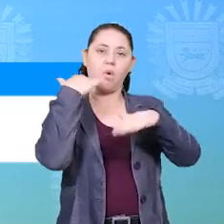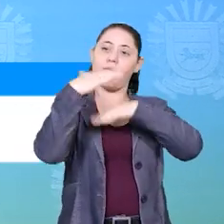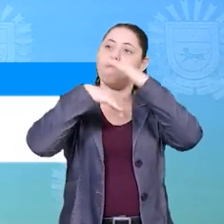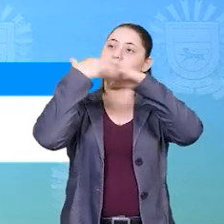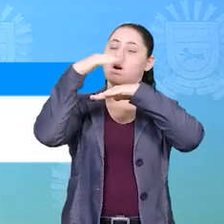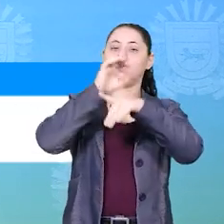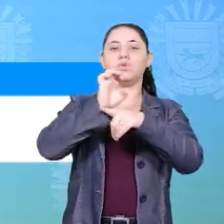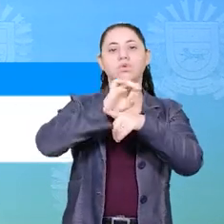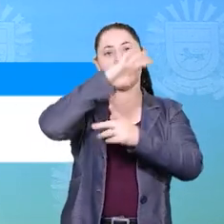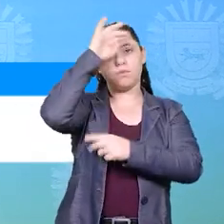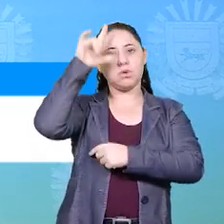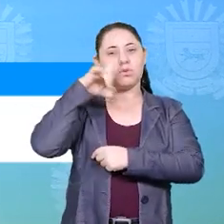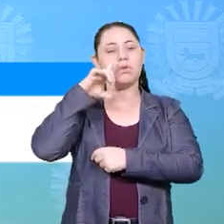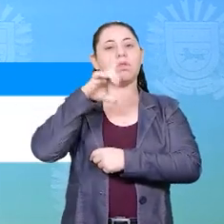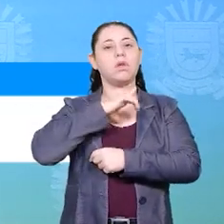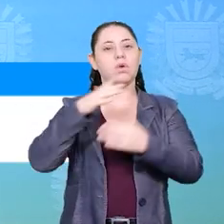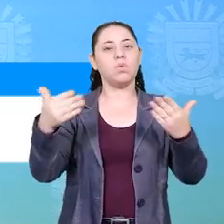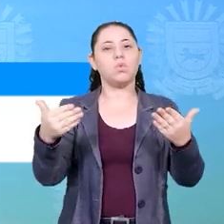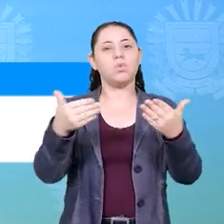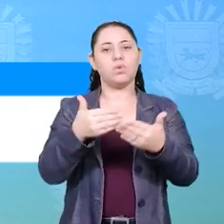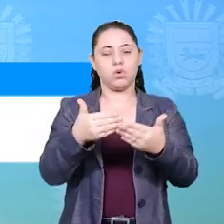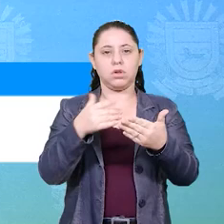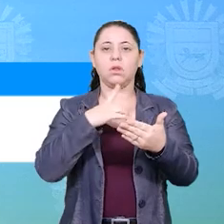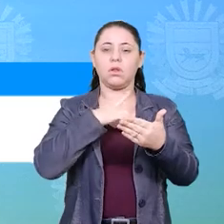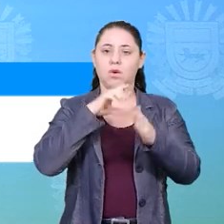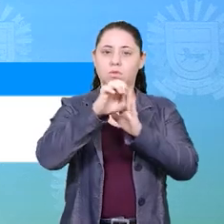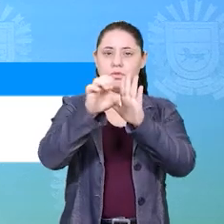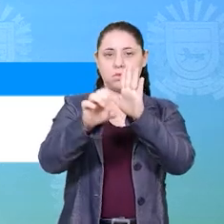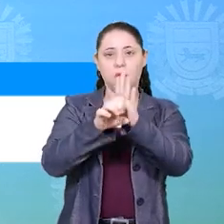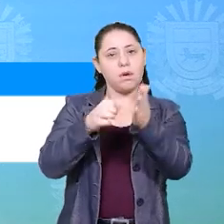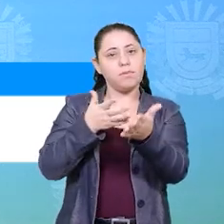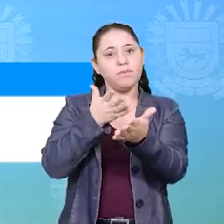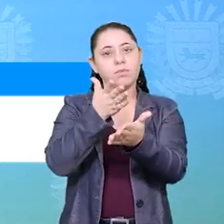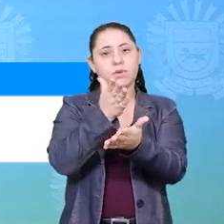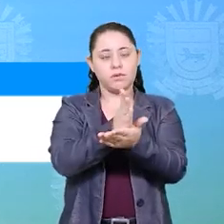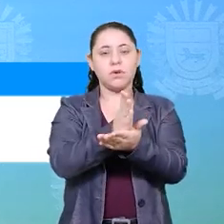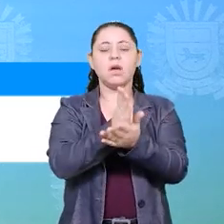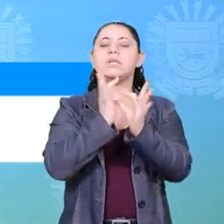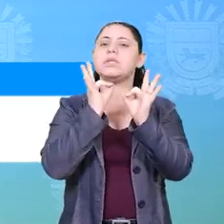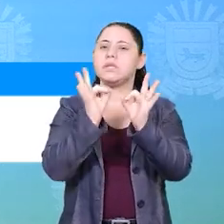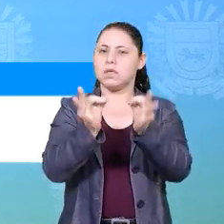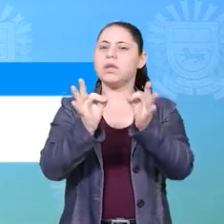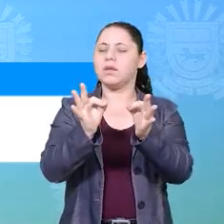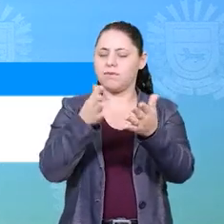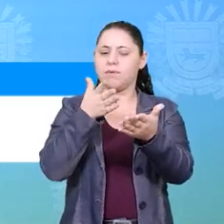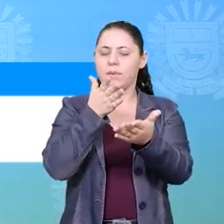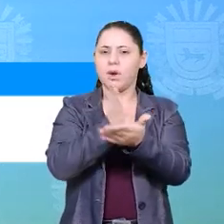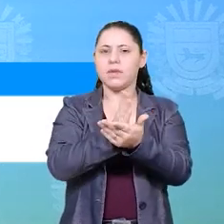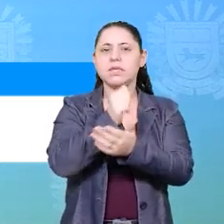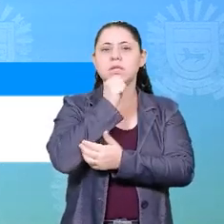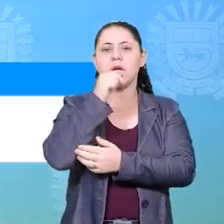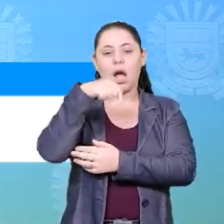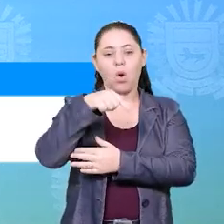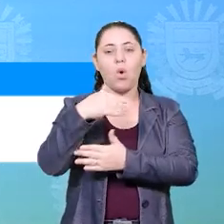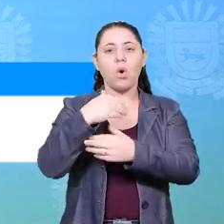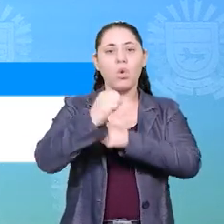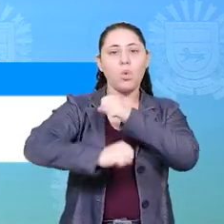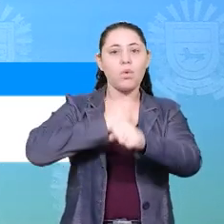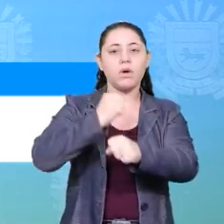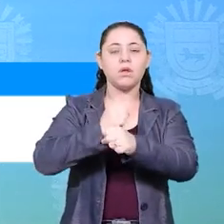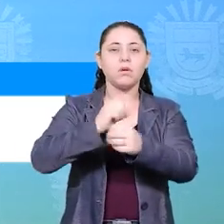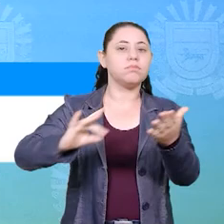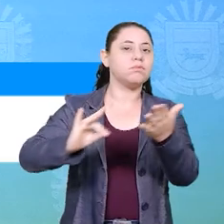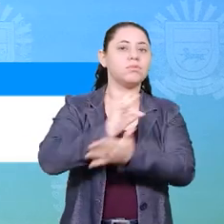um grande avanço né que o Mato Grosso do Sul tem é tendo esse estatuto aprovado que eu tenho certeza que será aprovado